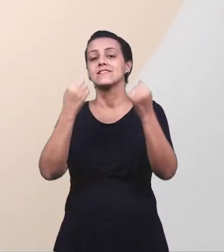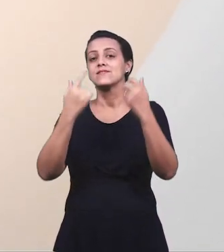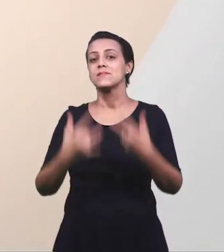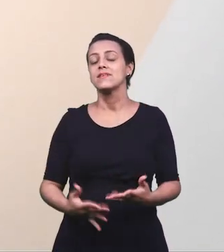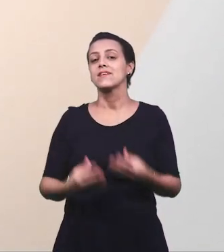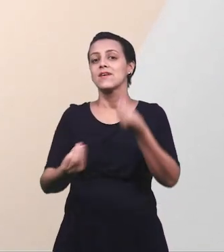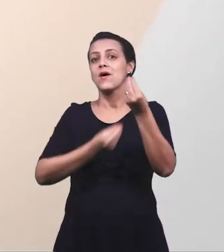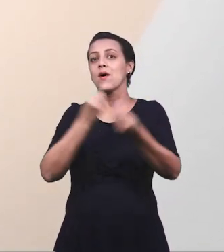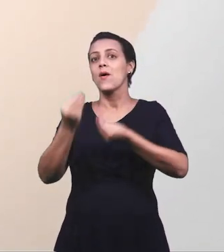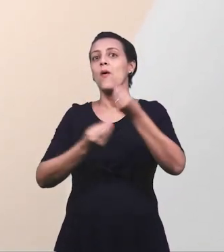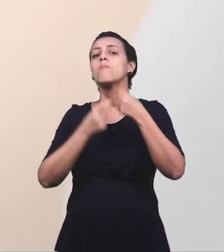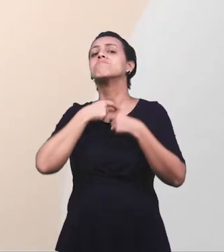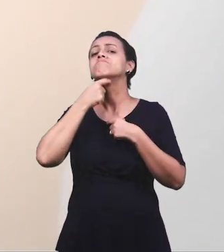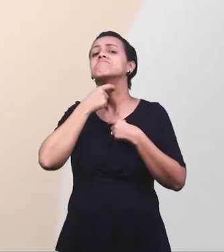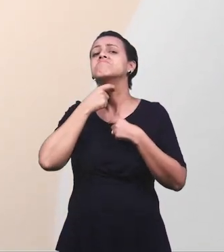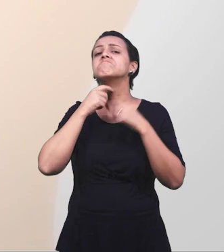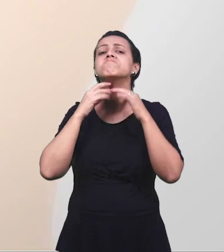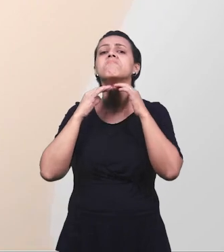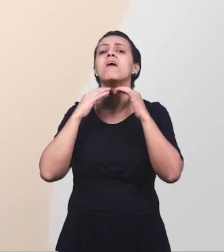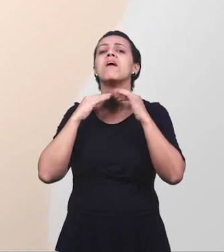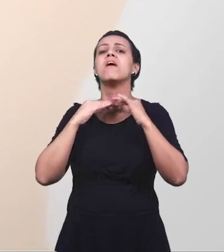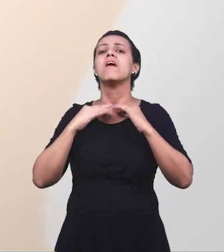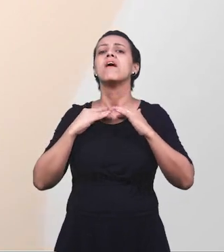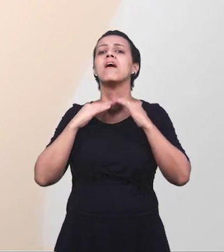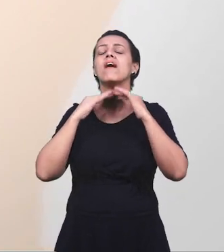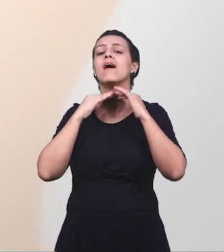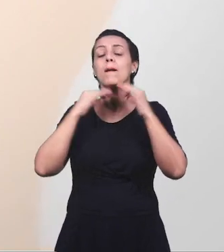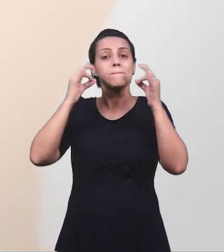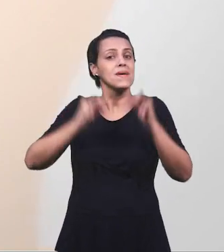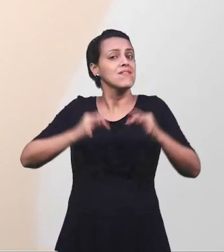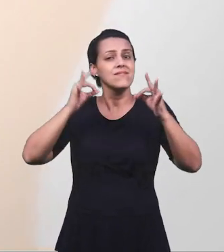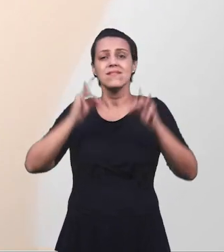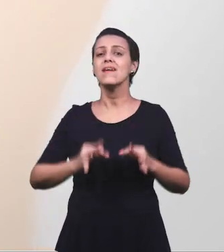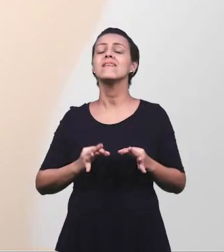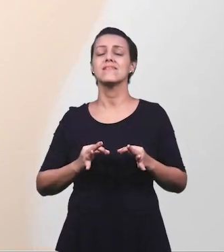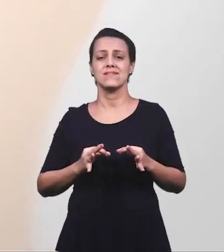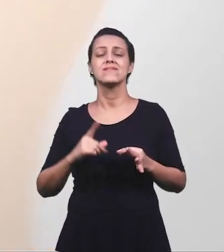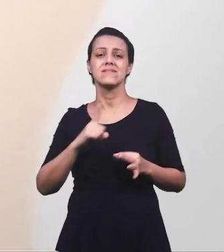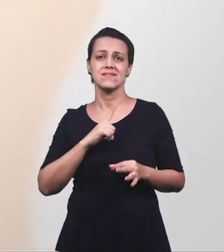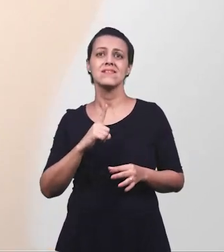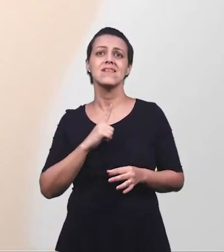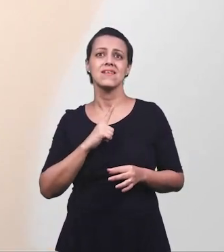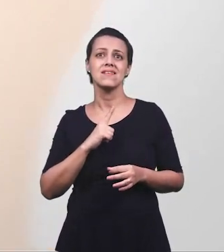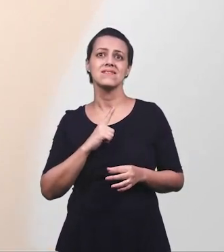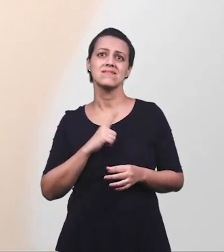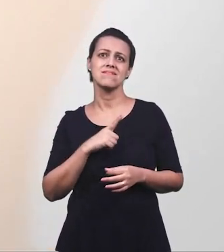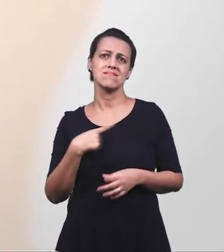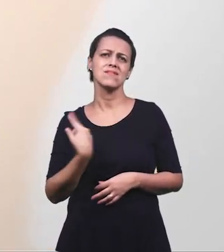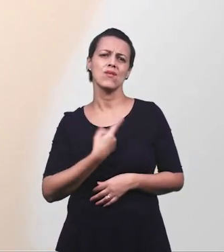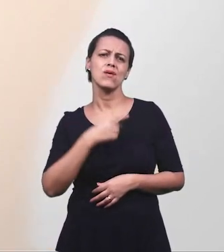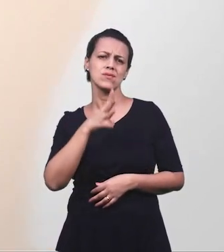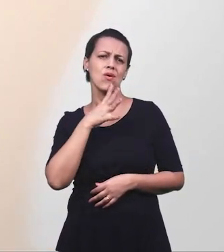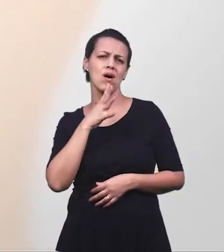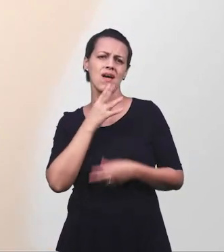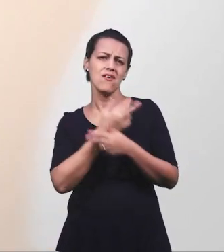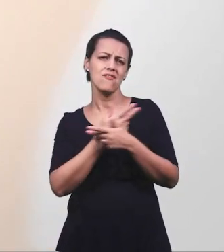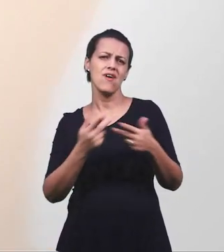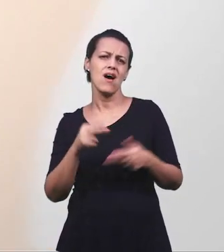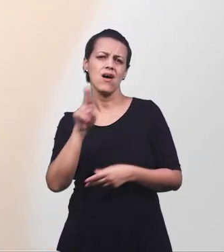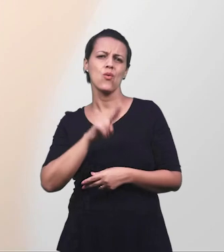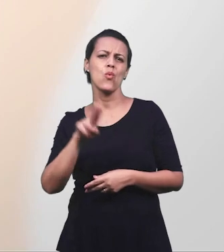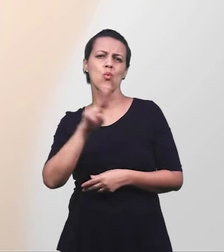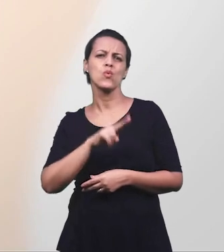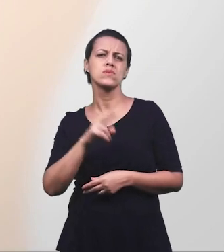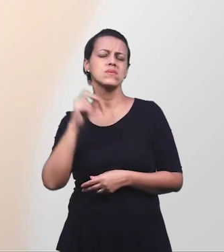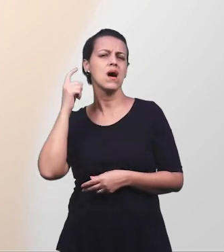nessa região, tá tudo perfeito. Então nós conhecemos ainda até o método, né, fônico, o método de, né, o surdo oralizado,